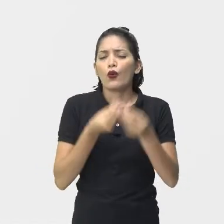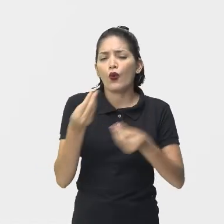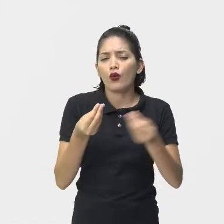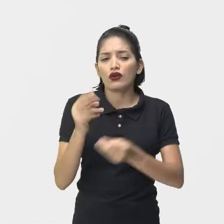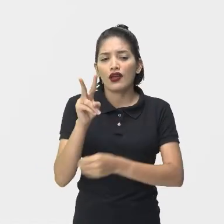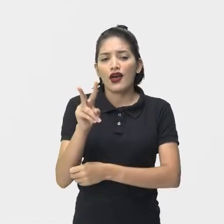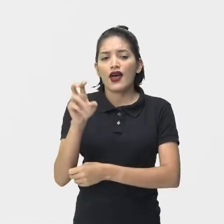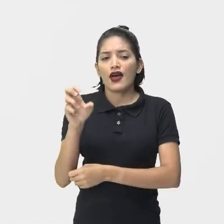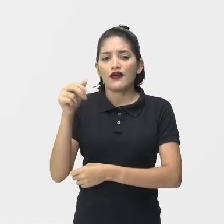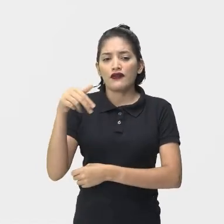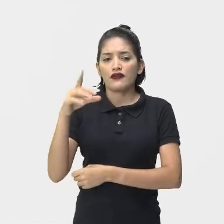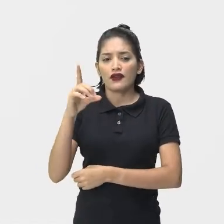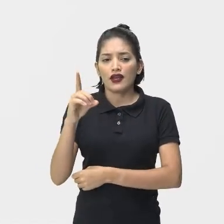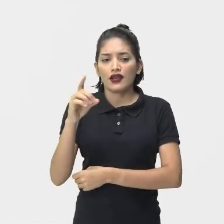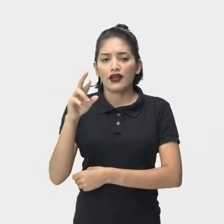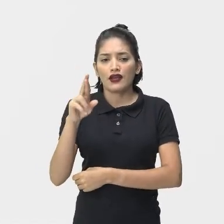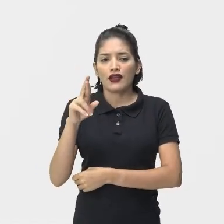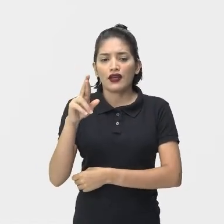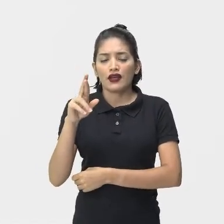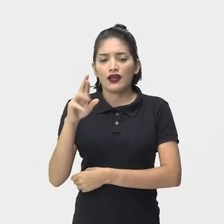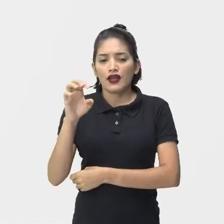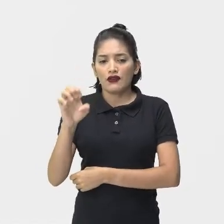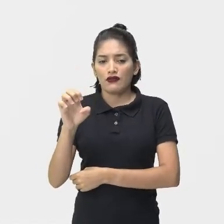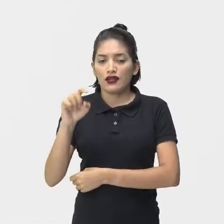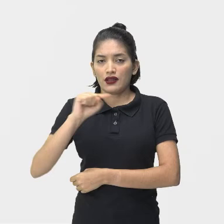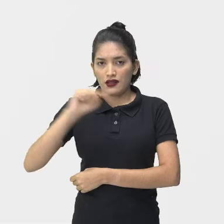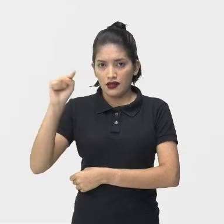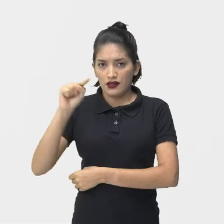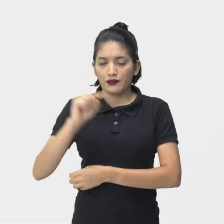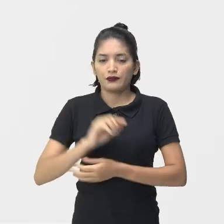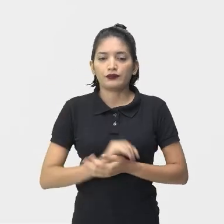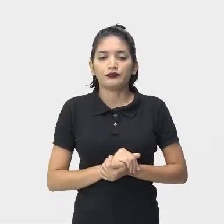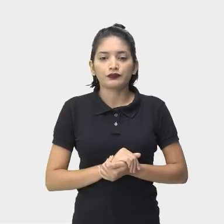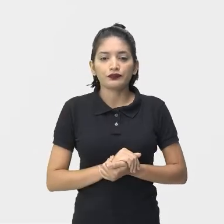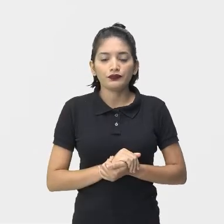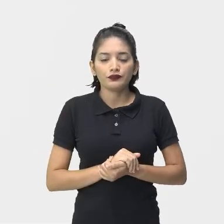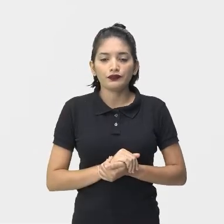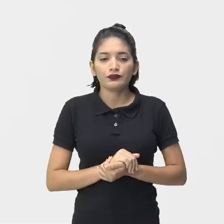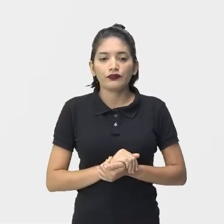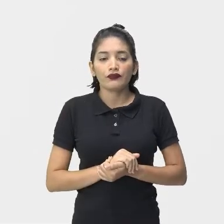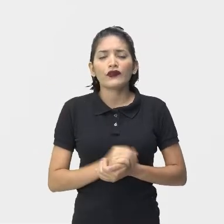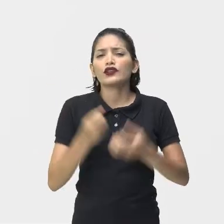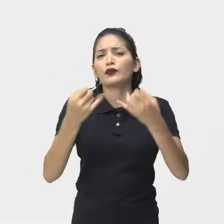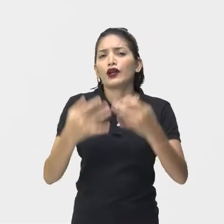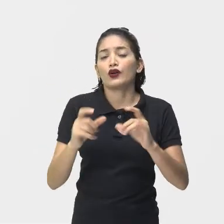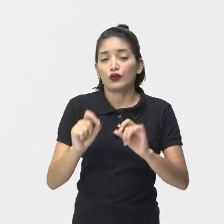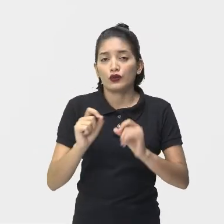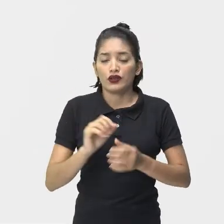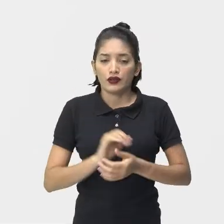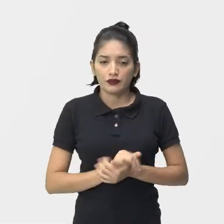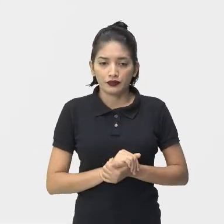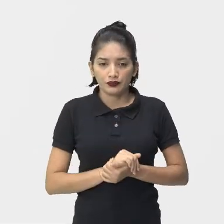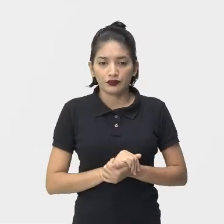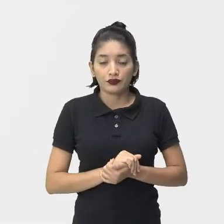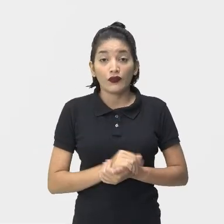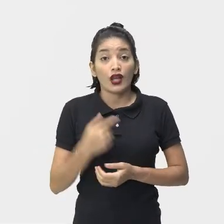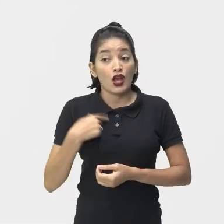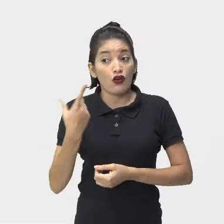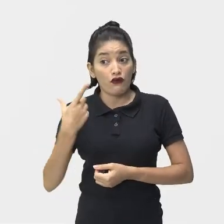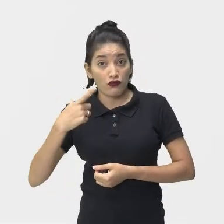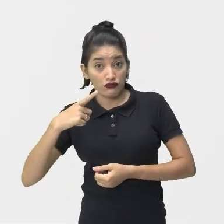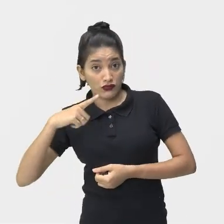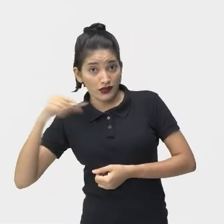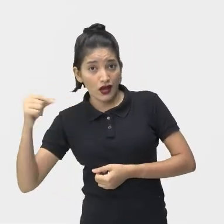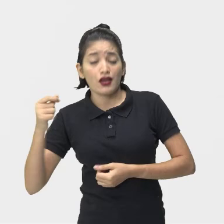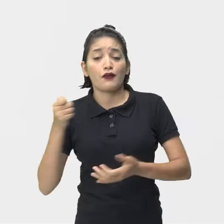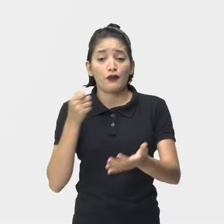E aqui no caso também é com jo, então vendré. Tarde, né? Então eu tô falando que saldré de compras, sairei